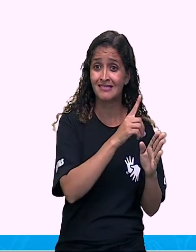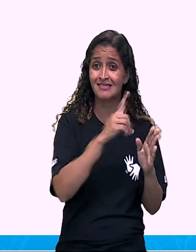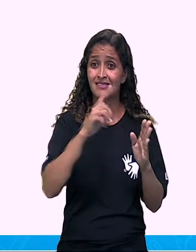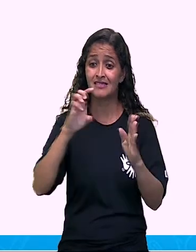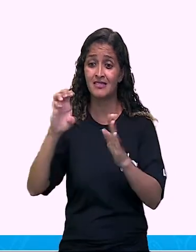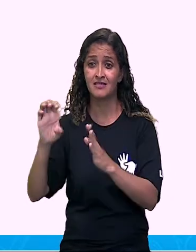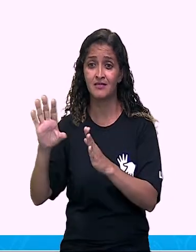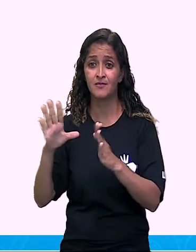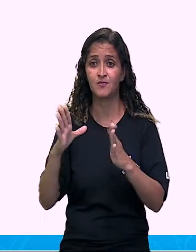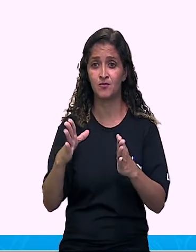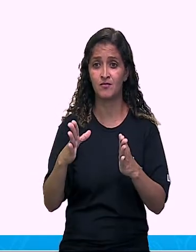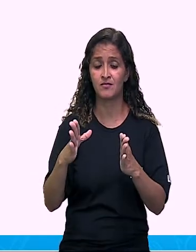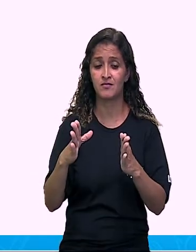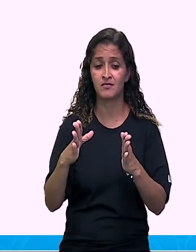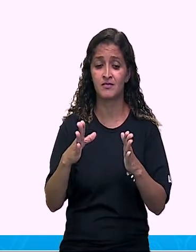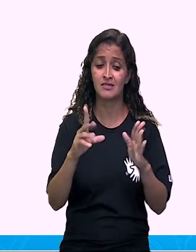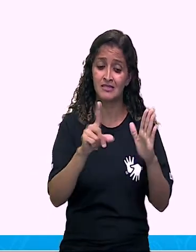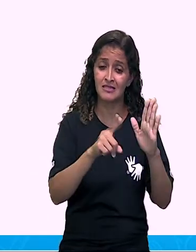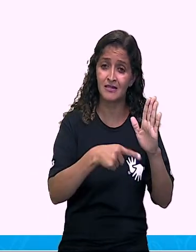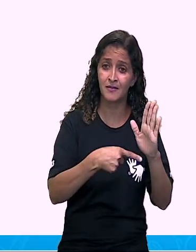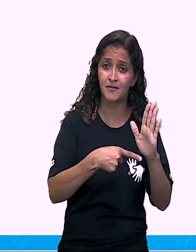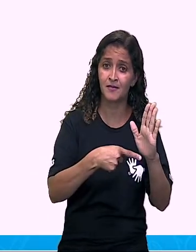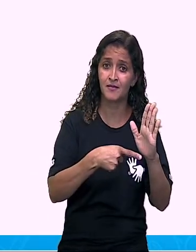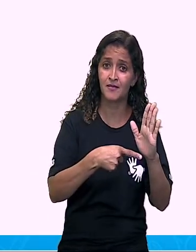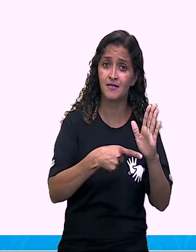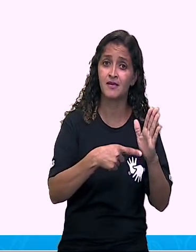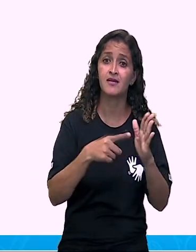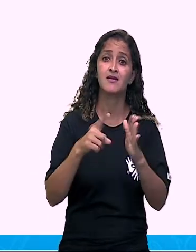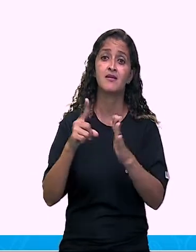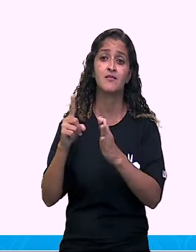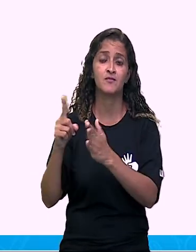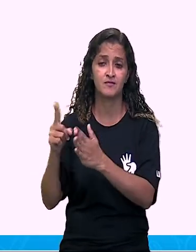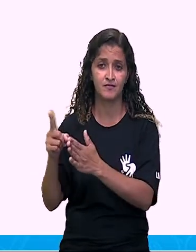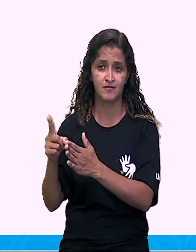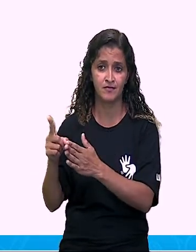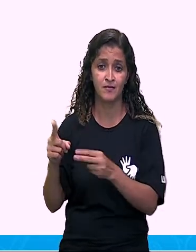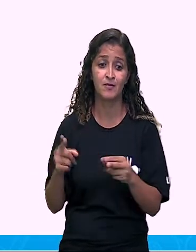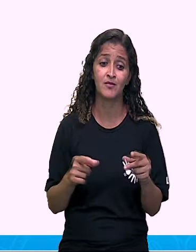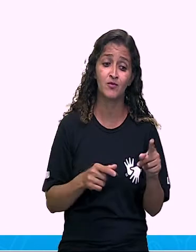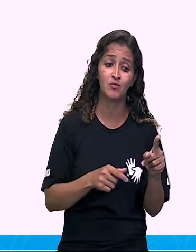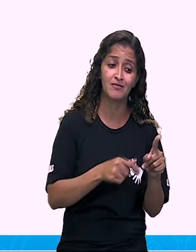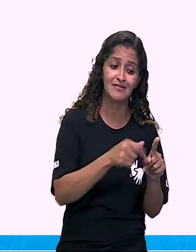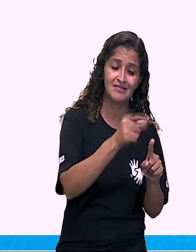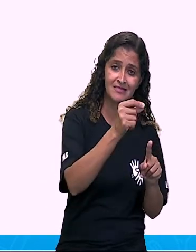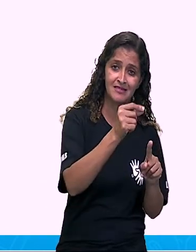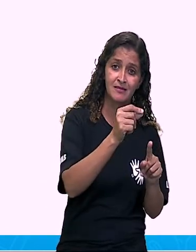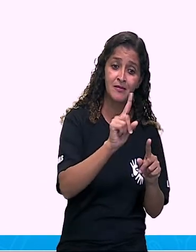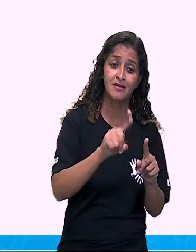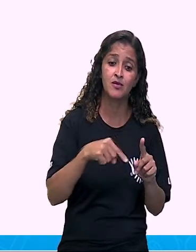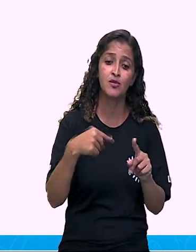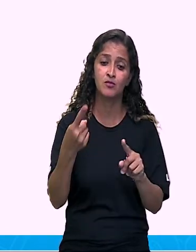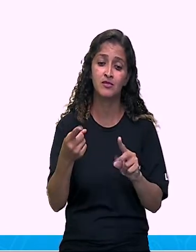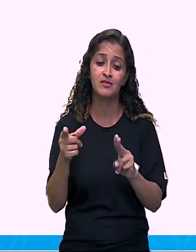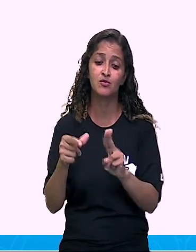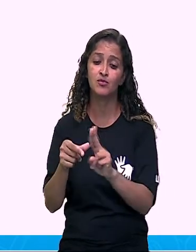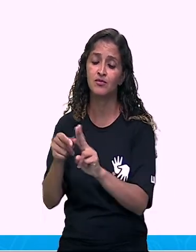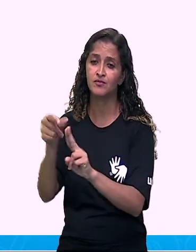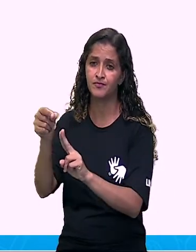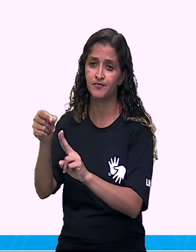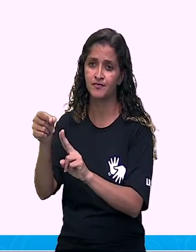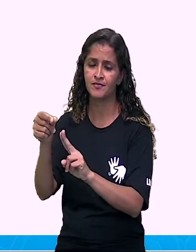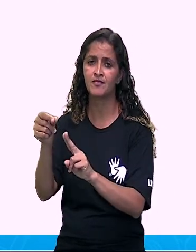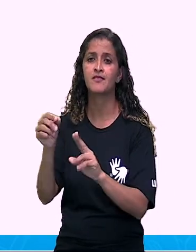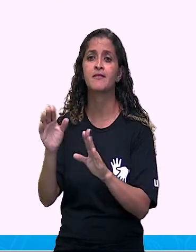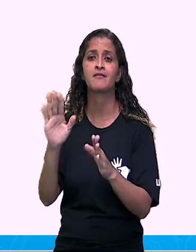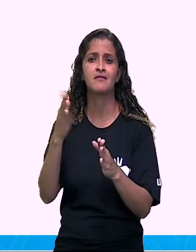As casas sempre começam da unidade para a dezena. Então, para ficar mais fácil para vocês, vocês vão